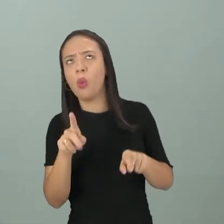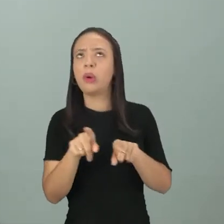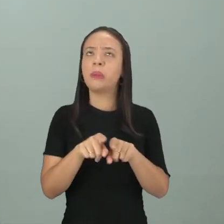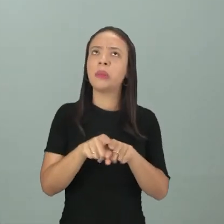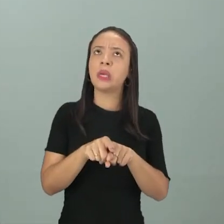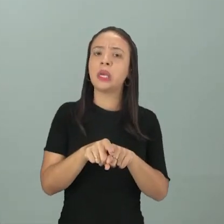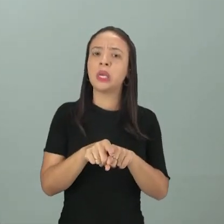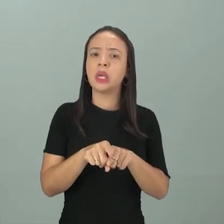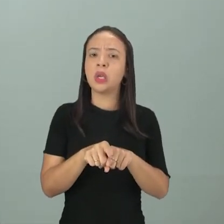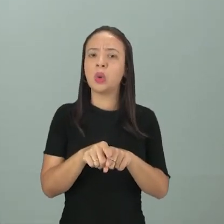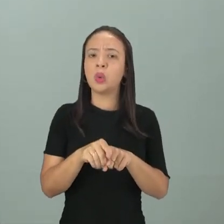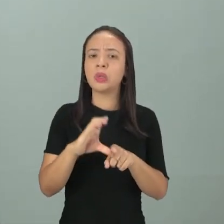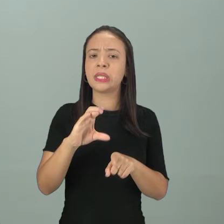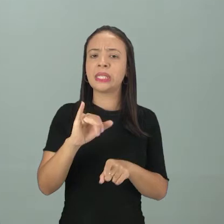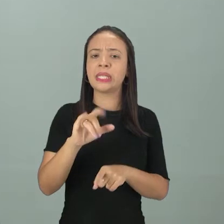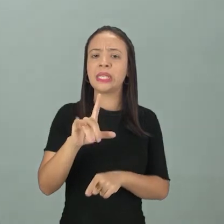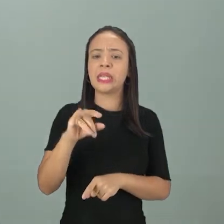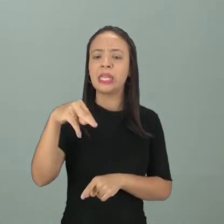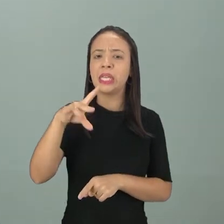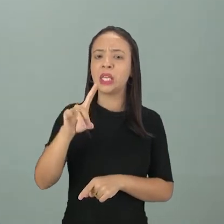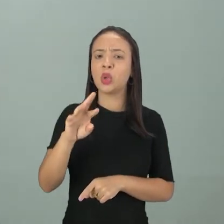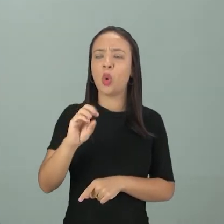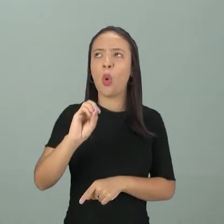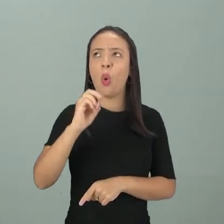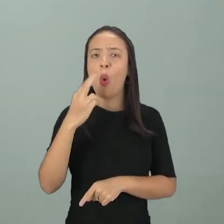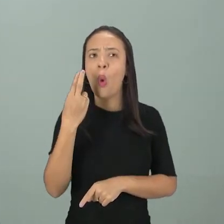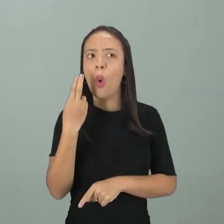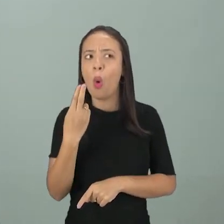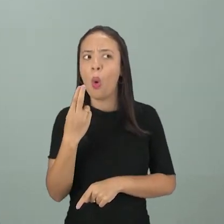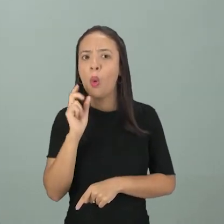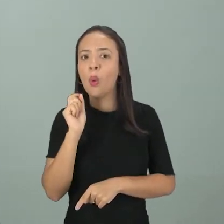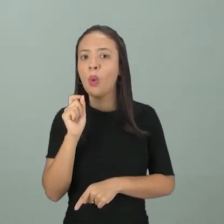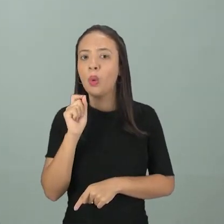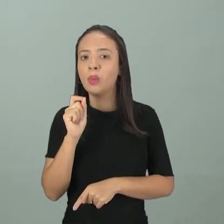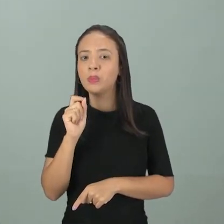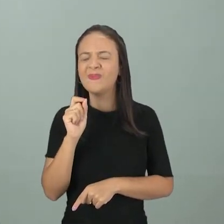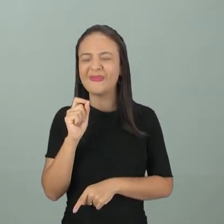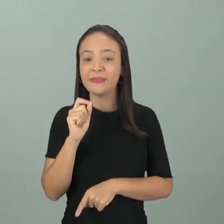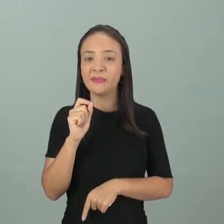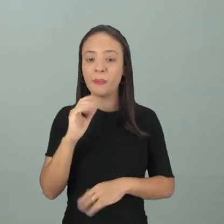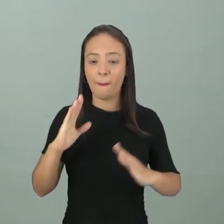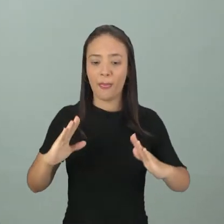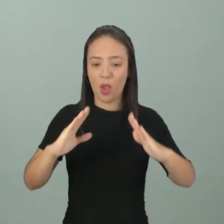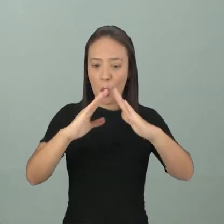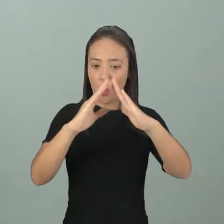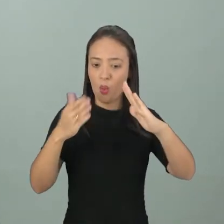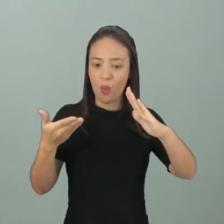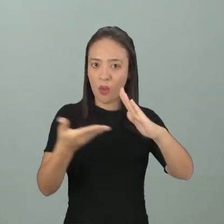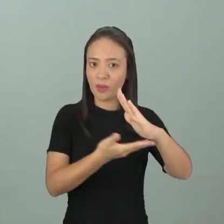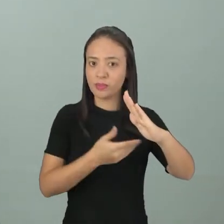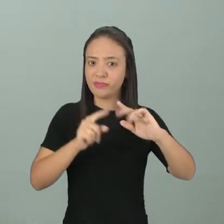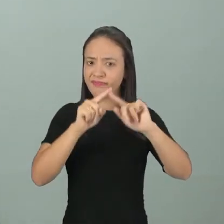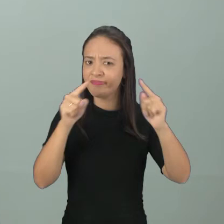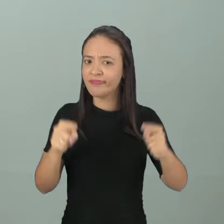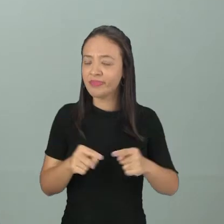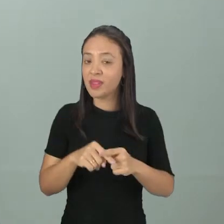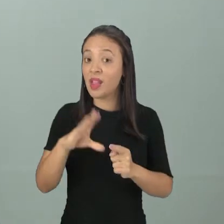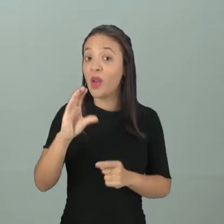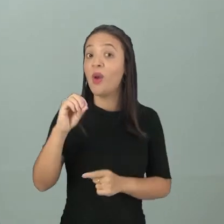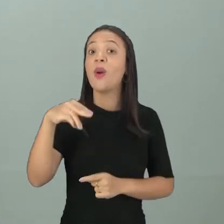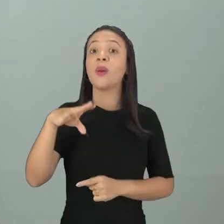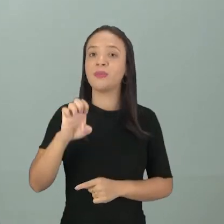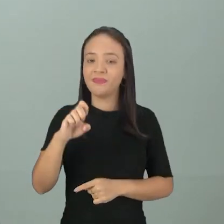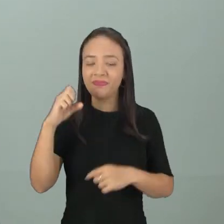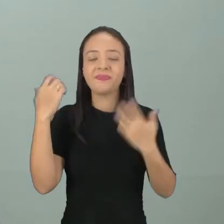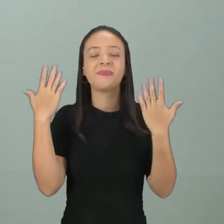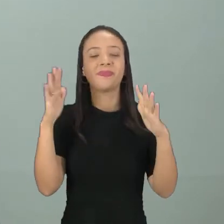um cilindro? Ou ele vai se assemelhar a um cone? Muito bem, ele nos remete